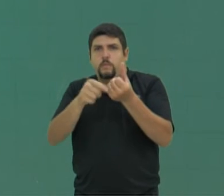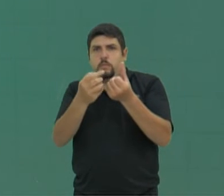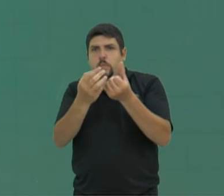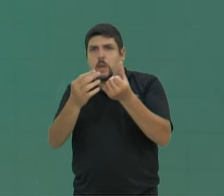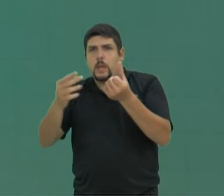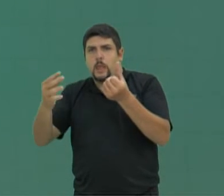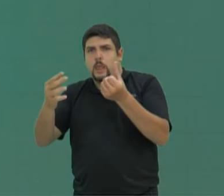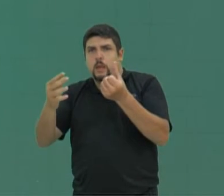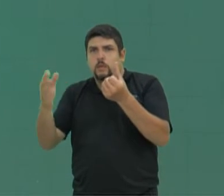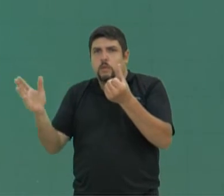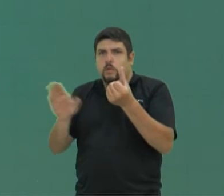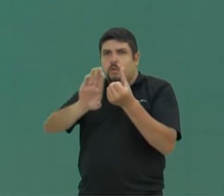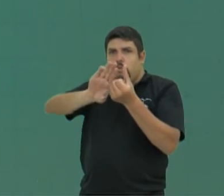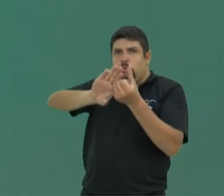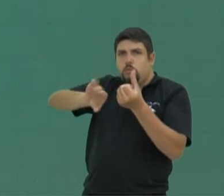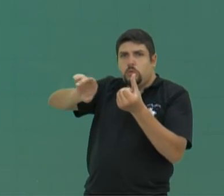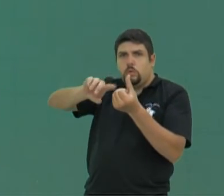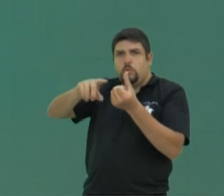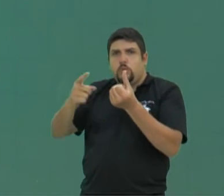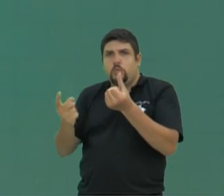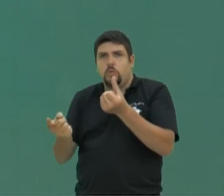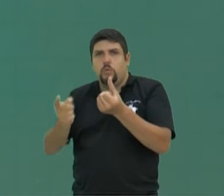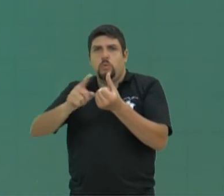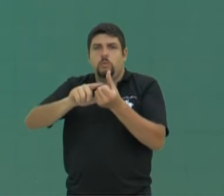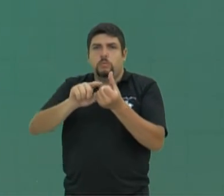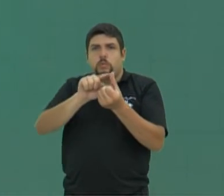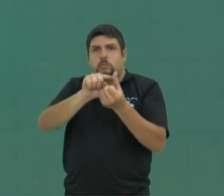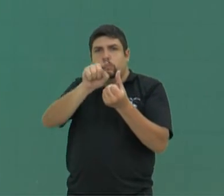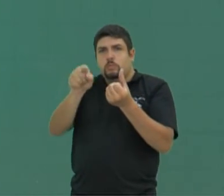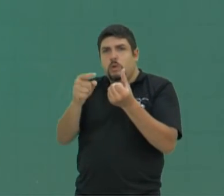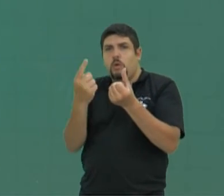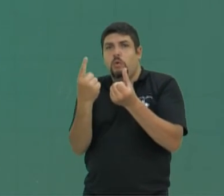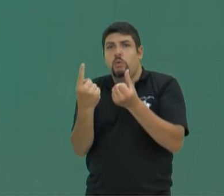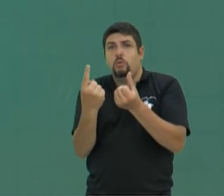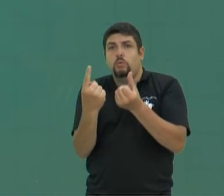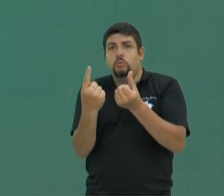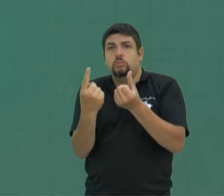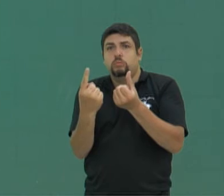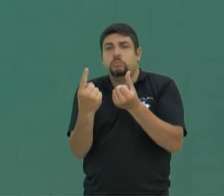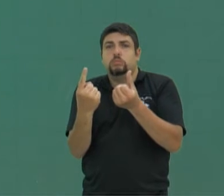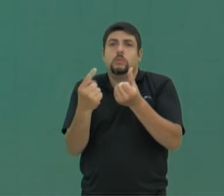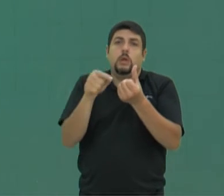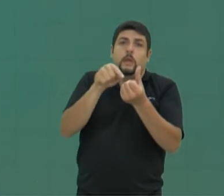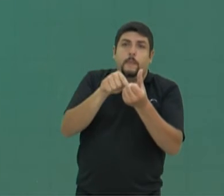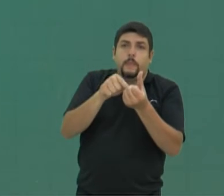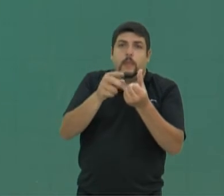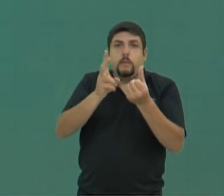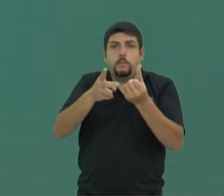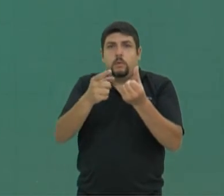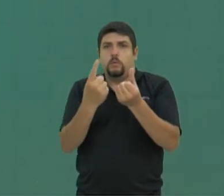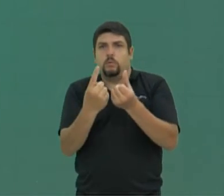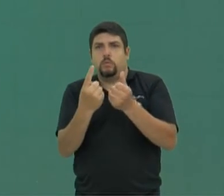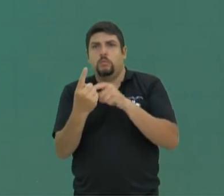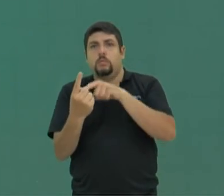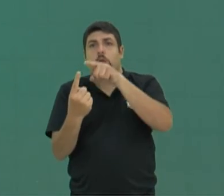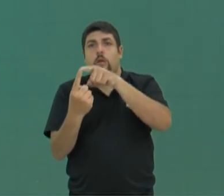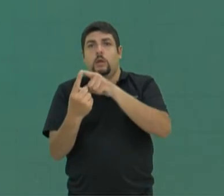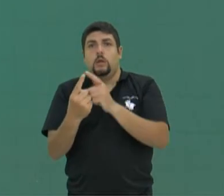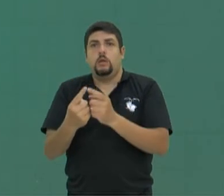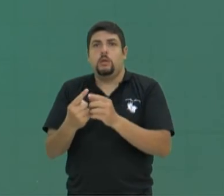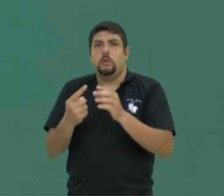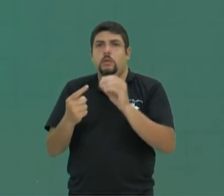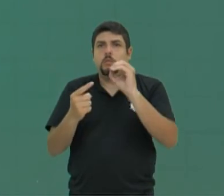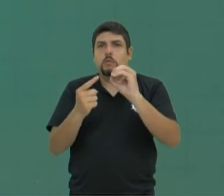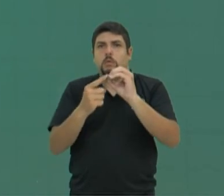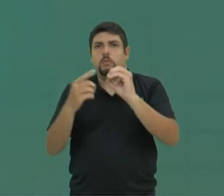fica aproximadamente 6, já que a casa do décimo é 1. E daí, como é menor do que 5,